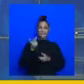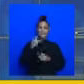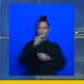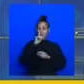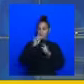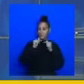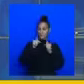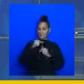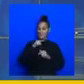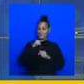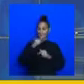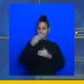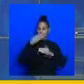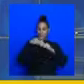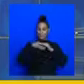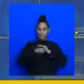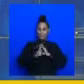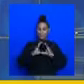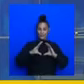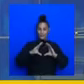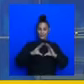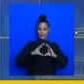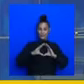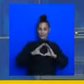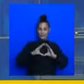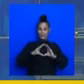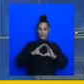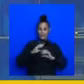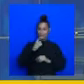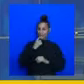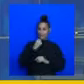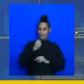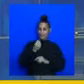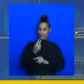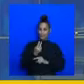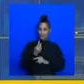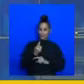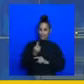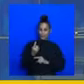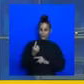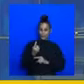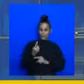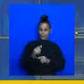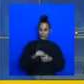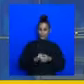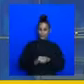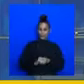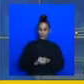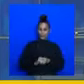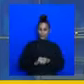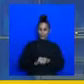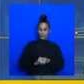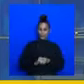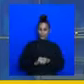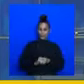Depois do dia de sorte, tem Time Mania. Bola vermelha, 21. Vermelha, número